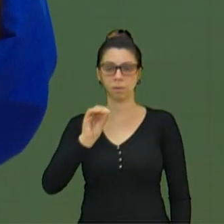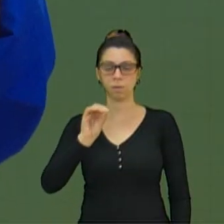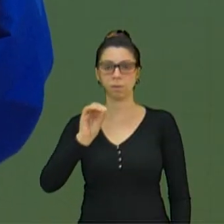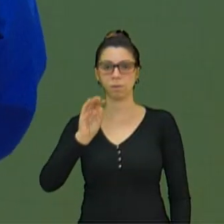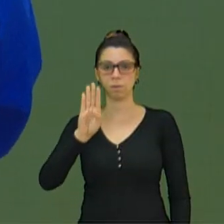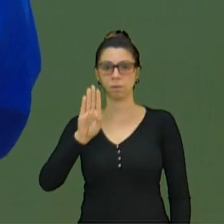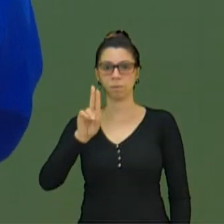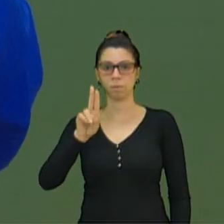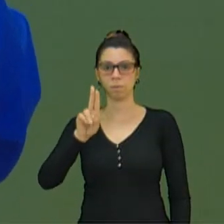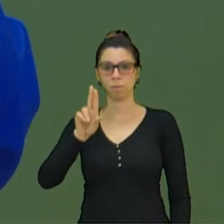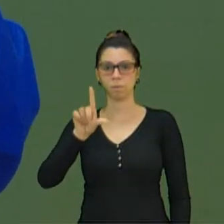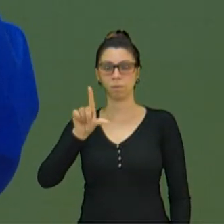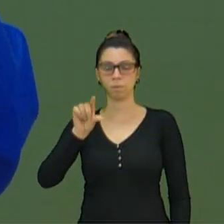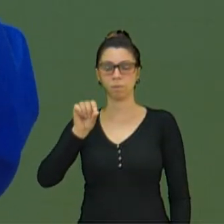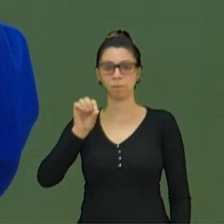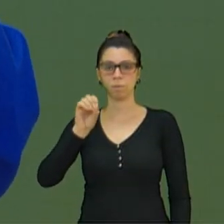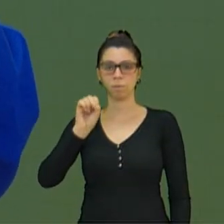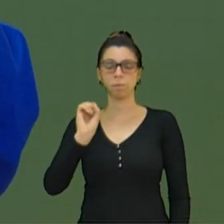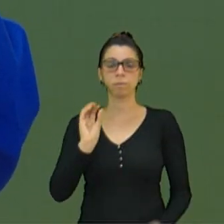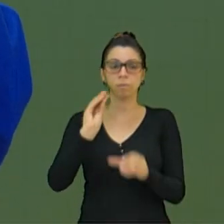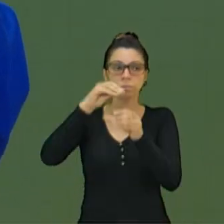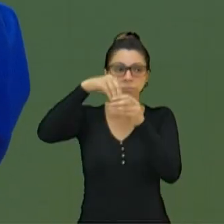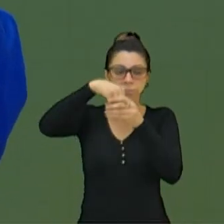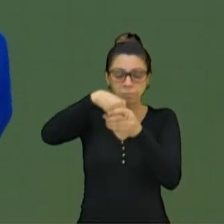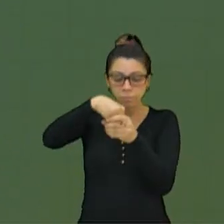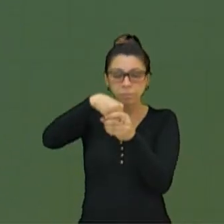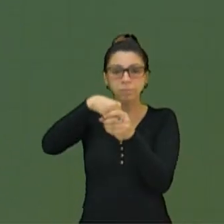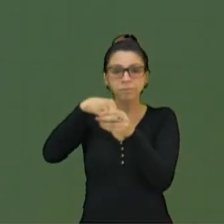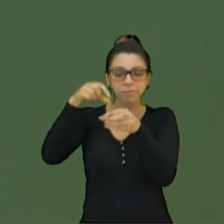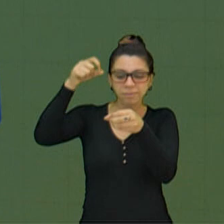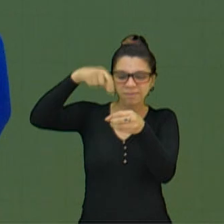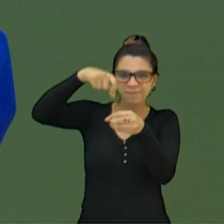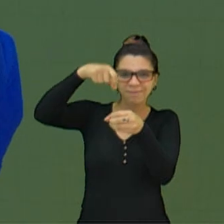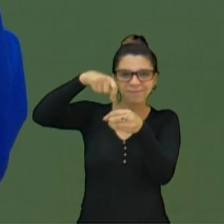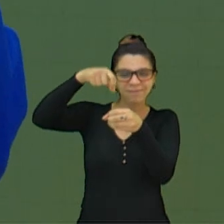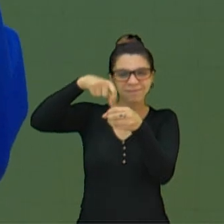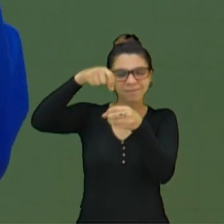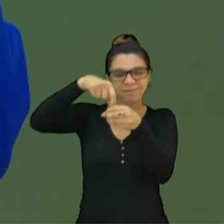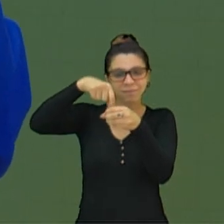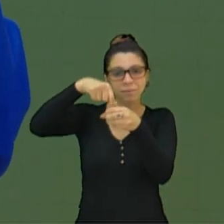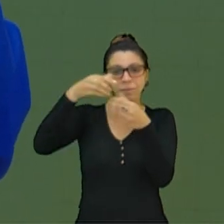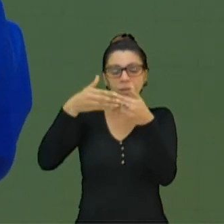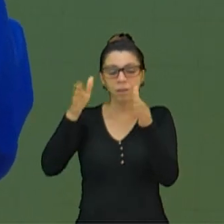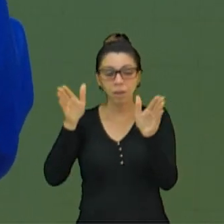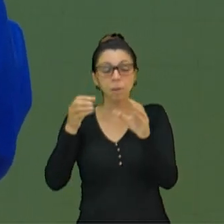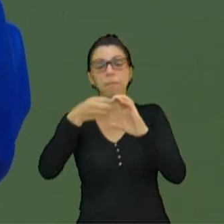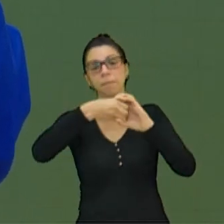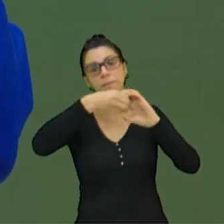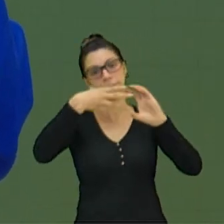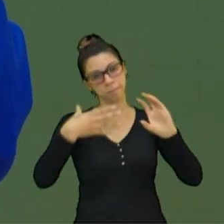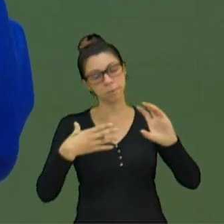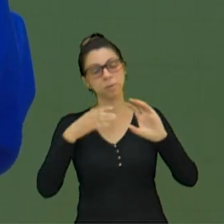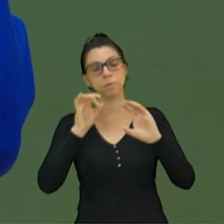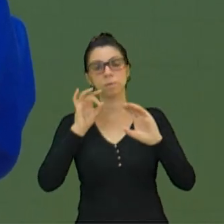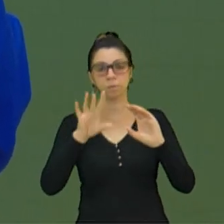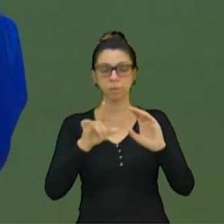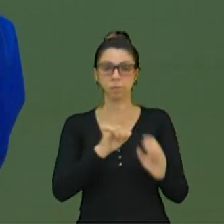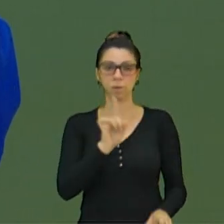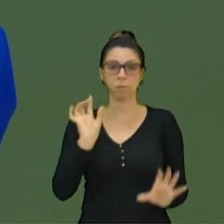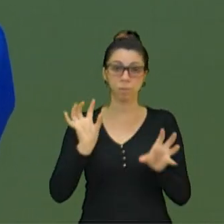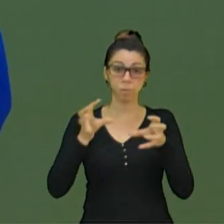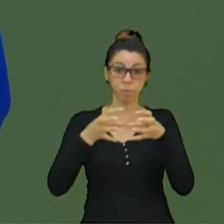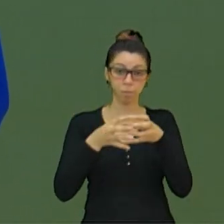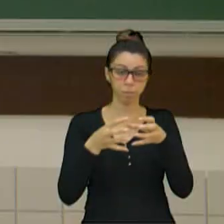guardadinha aqui dentro, entre os pedacinhos aqui que estão abertos. É um tipo de característica que só as gimnospermas